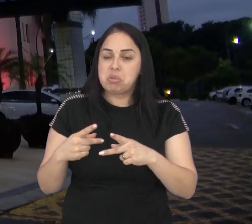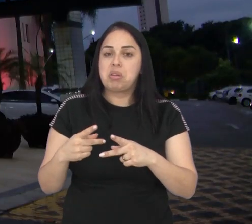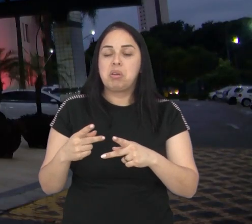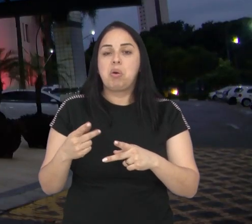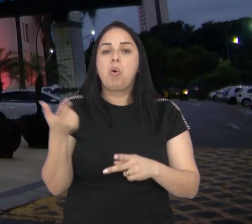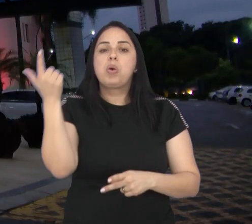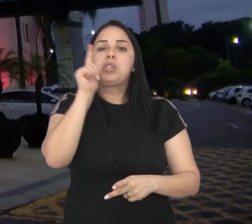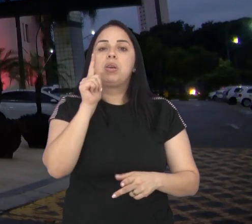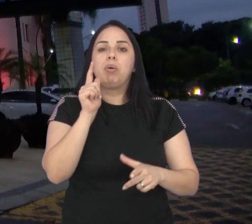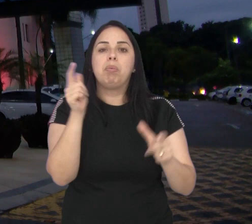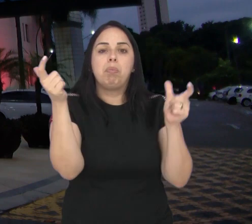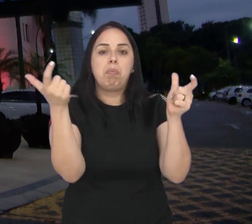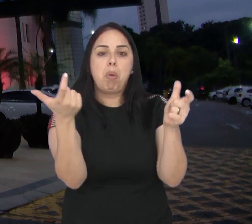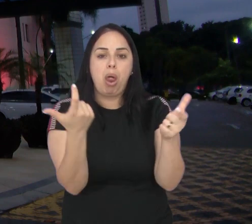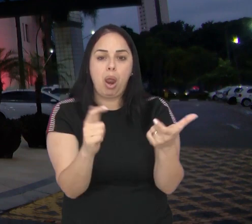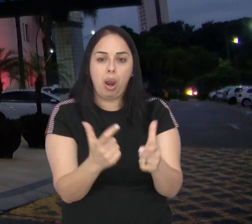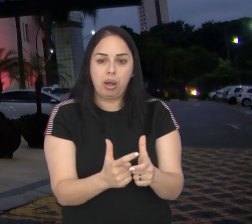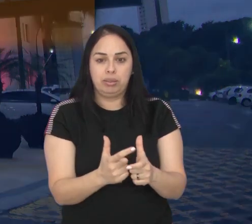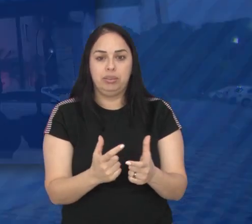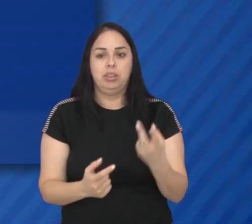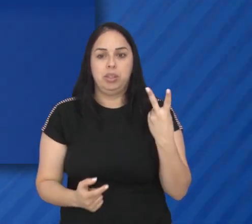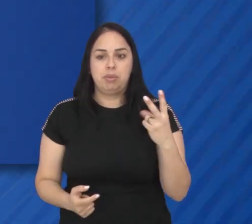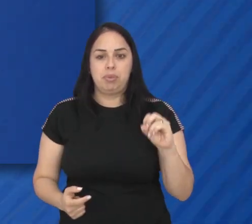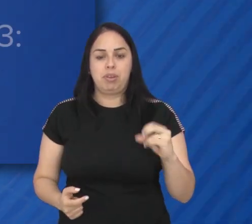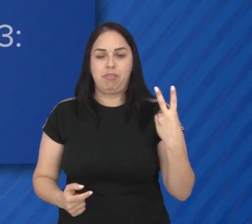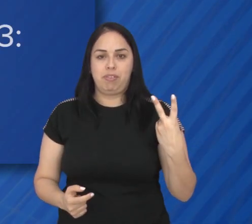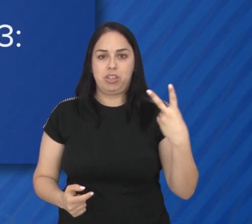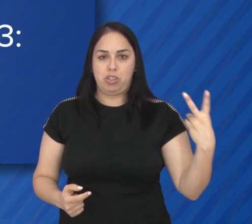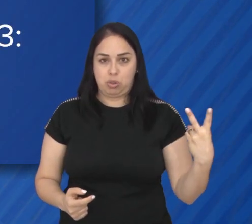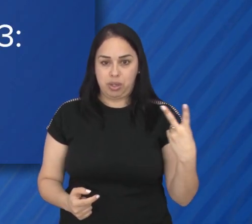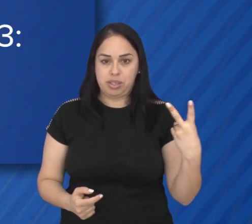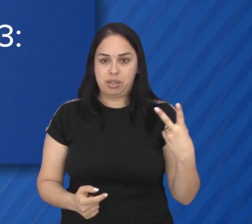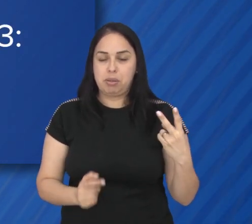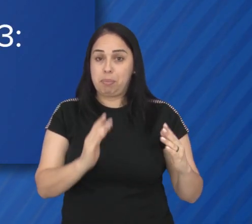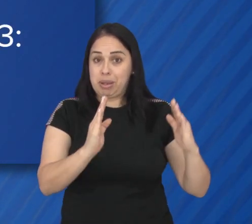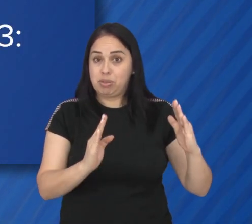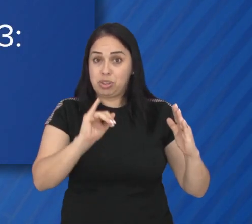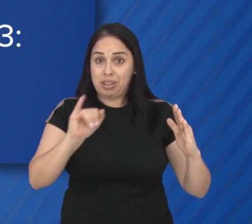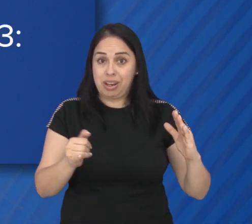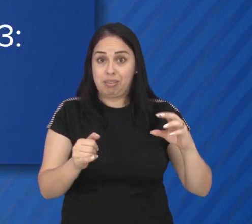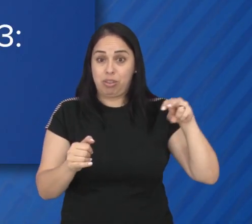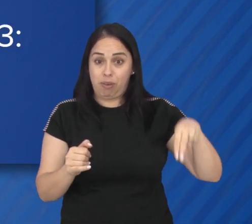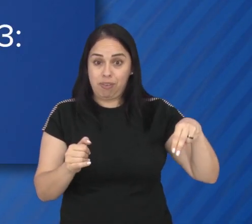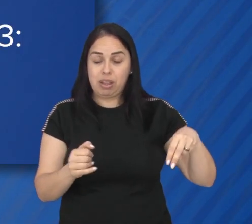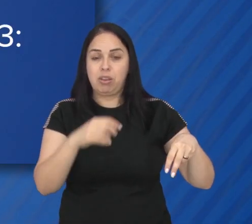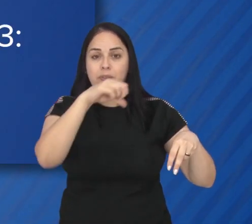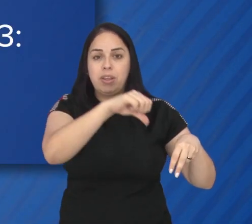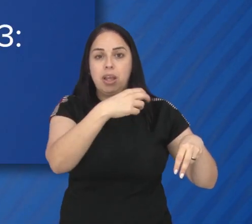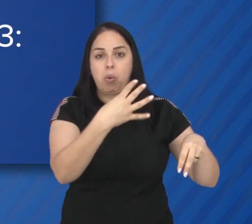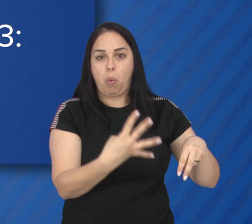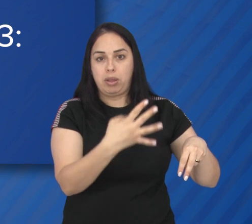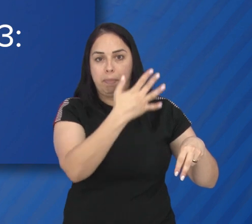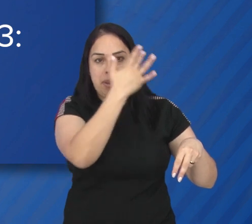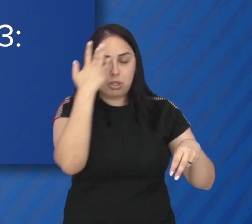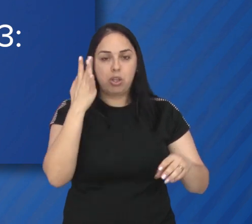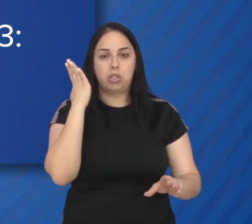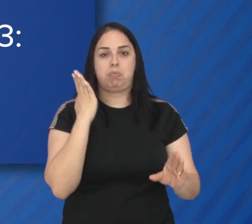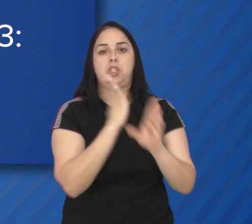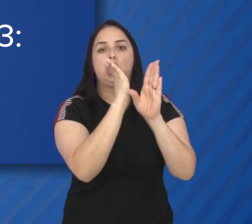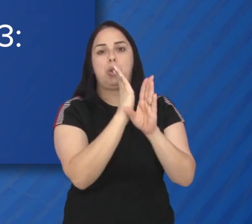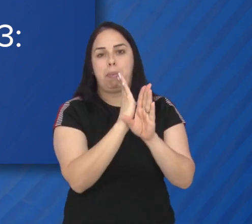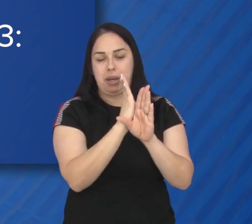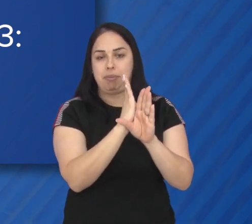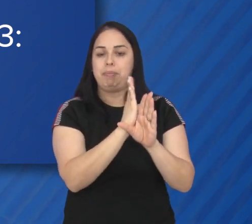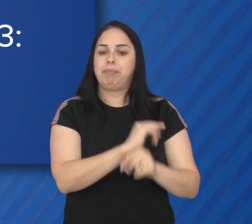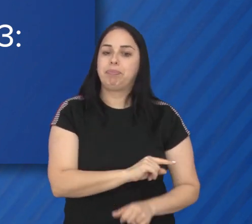tem conseguido diminuir os casos. Em 2022, entre janeiro e novembro, foram 94